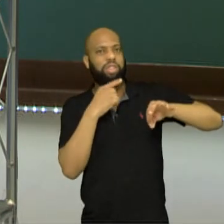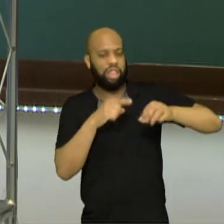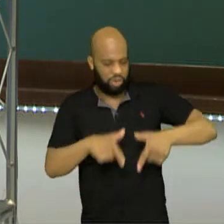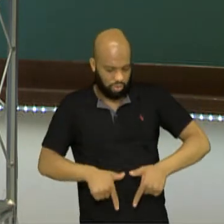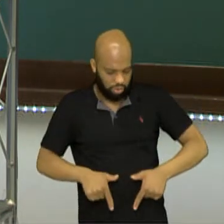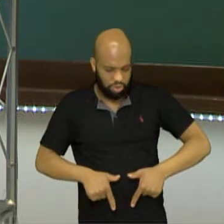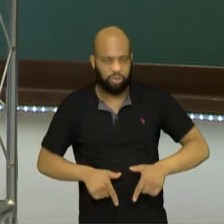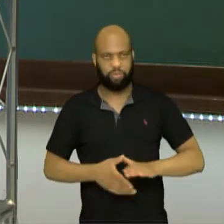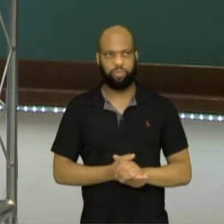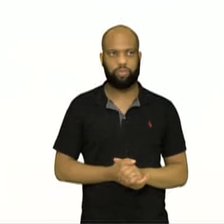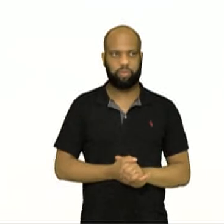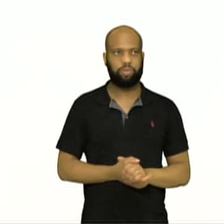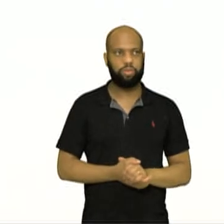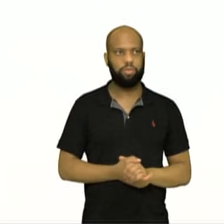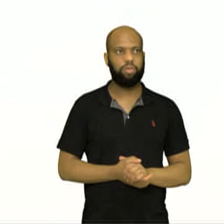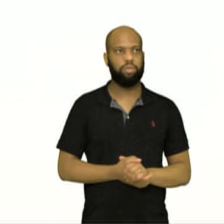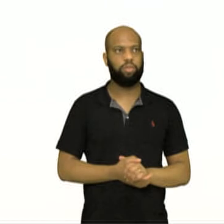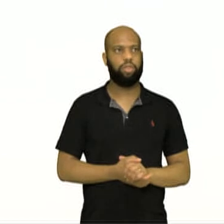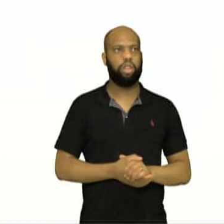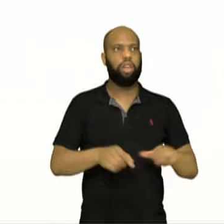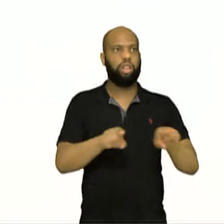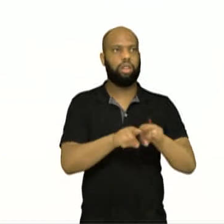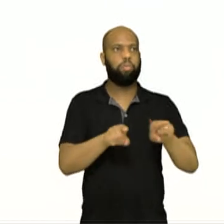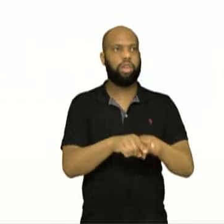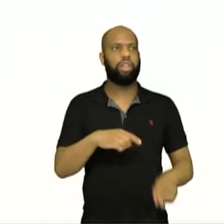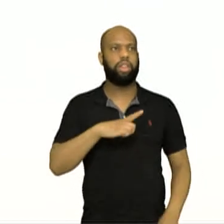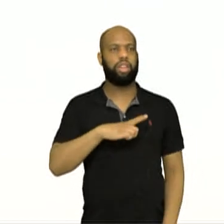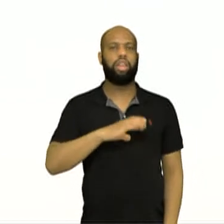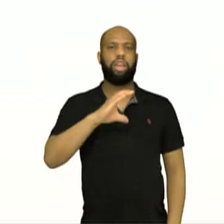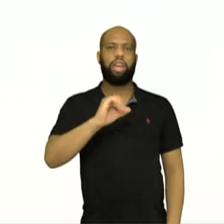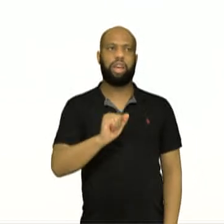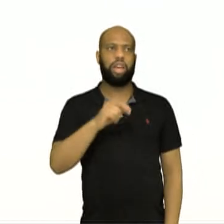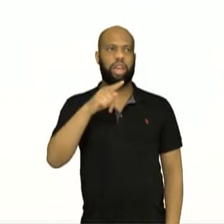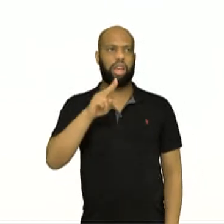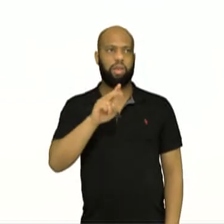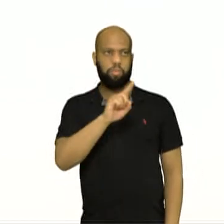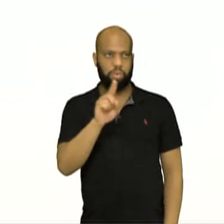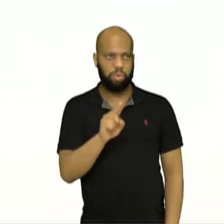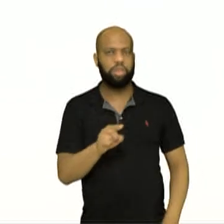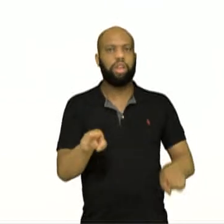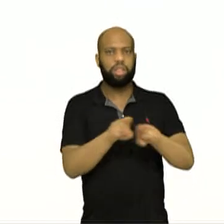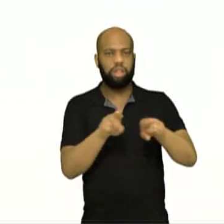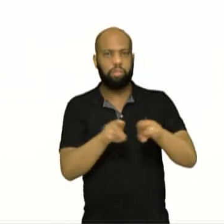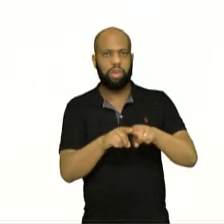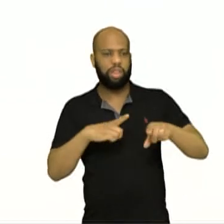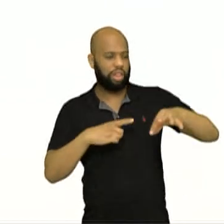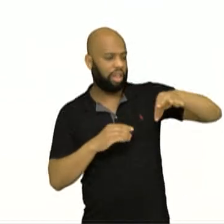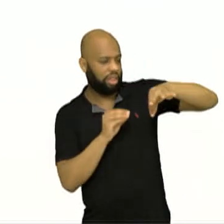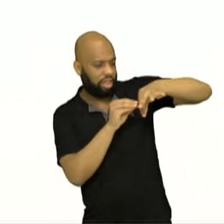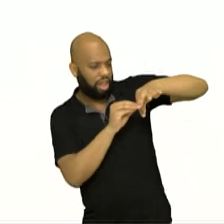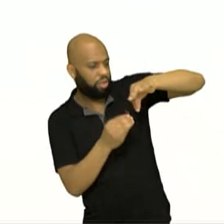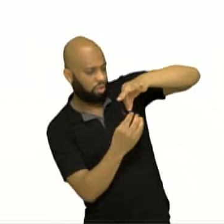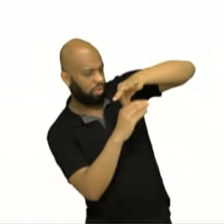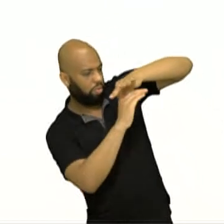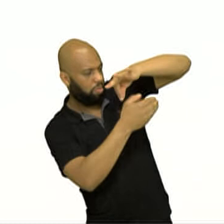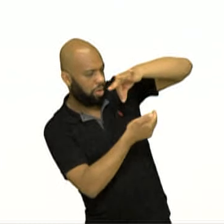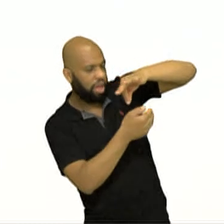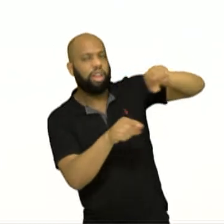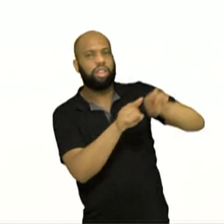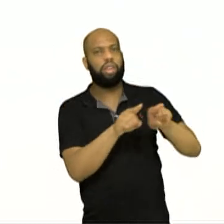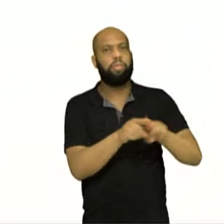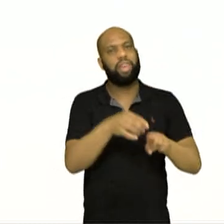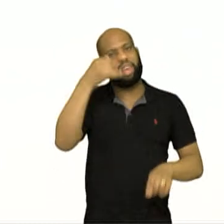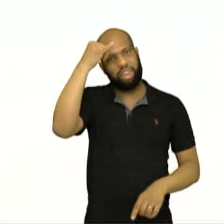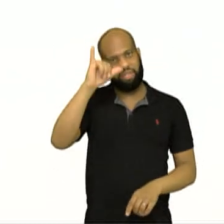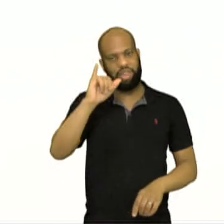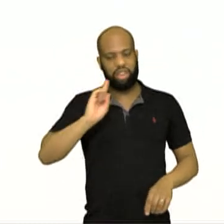ok? O capuz cervical, por outro lado, é colocado também na vagina e posicionado sobre o colo do útero, impede a entrada de espermatozoides, né, através